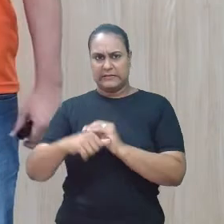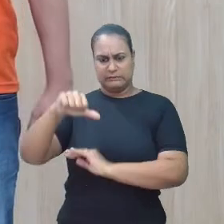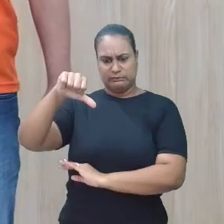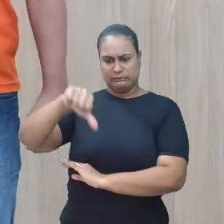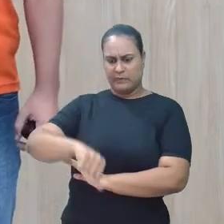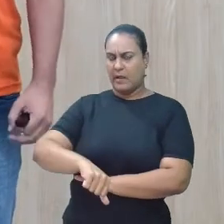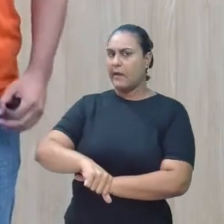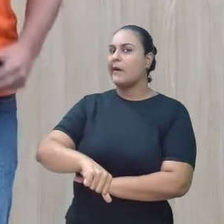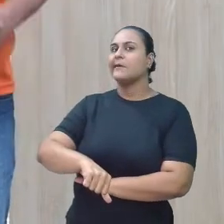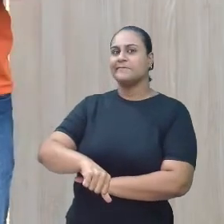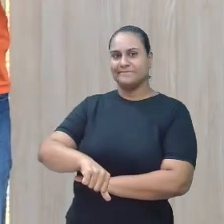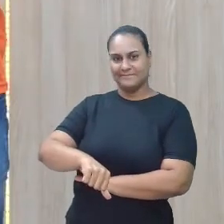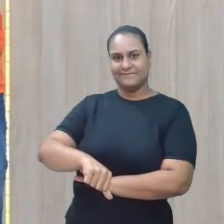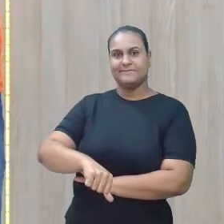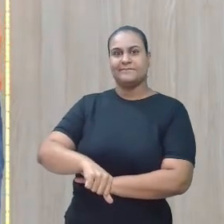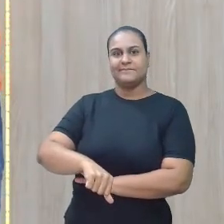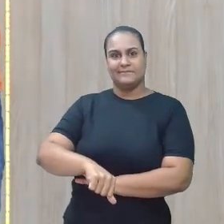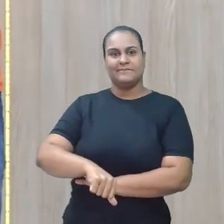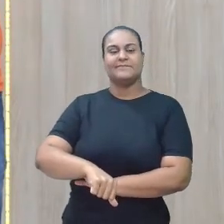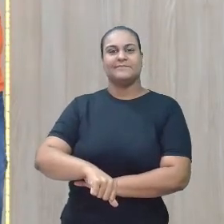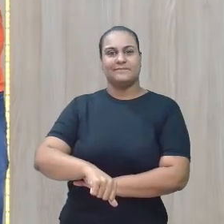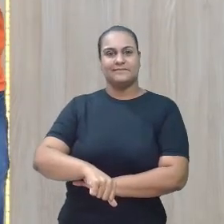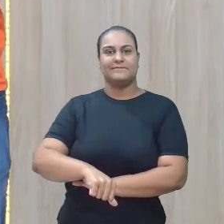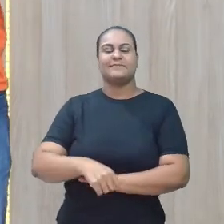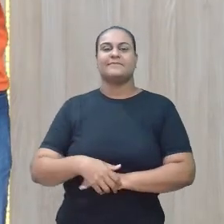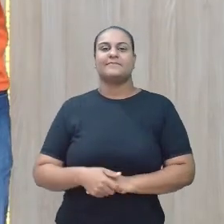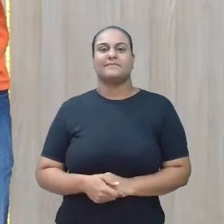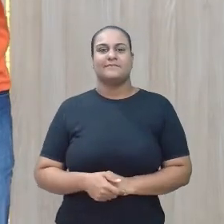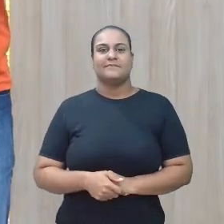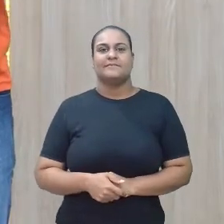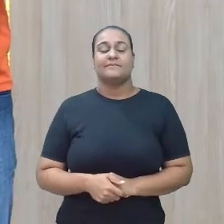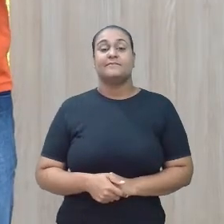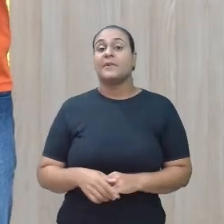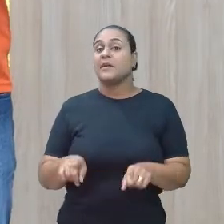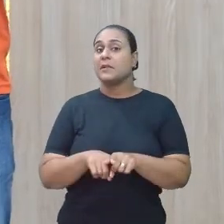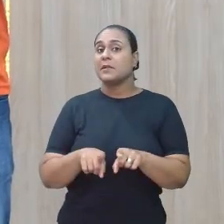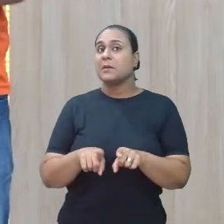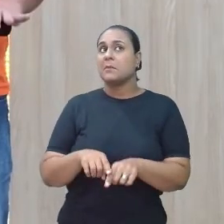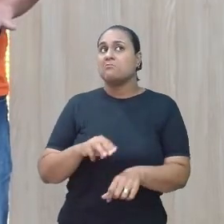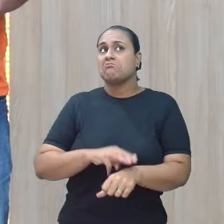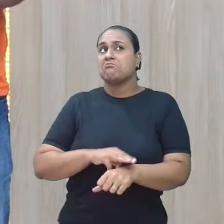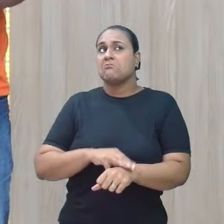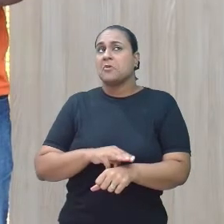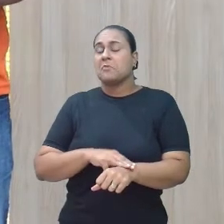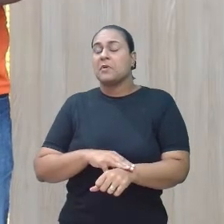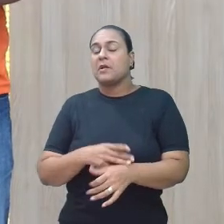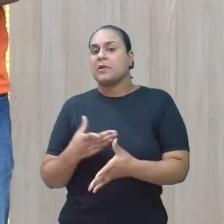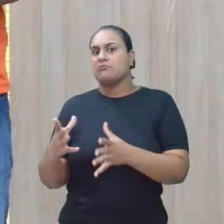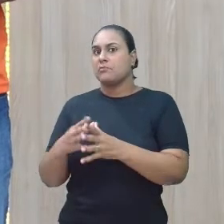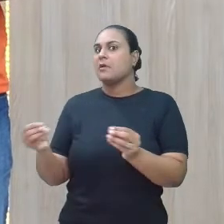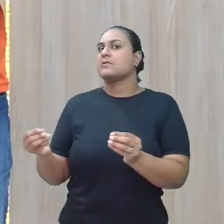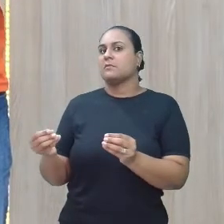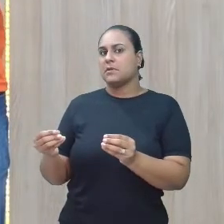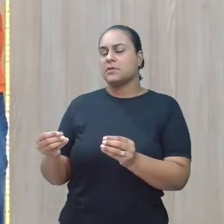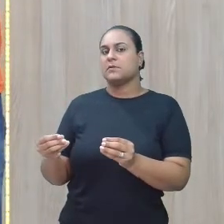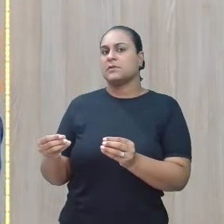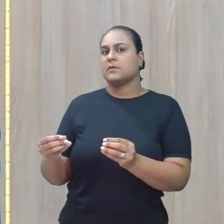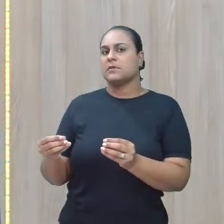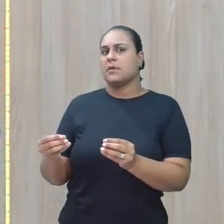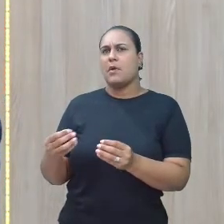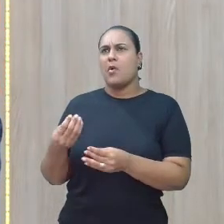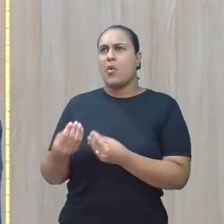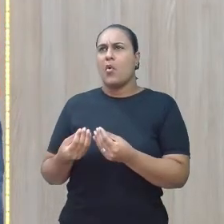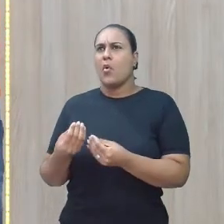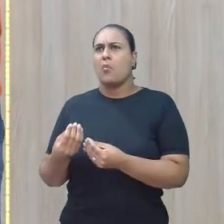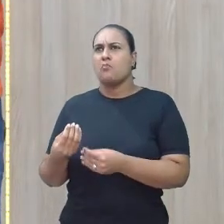qualificado, bem menos produzido, e que em algum momento iria desaparecer, como se ela não fosse